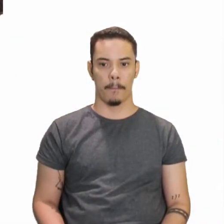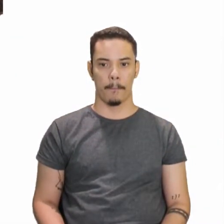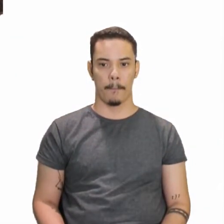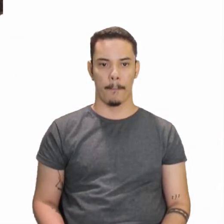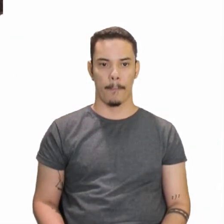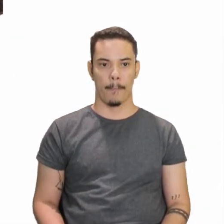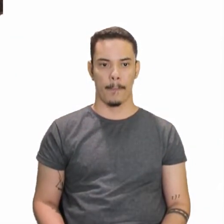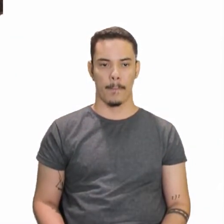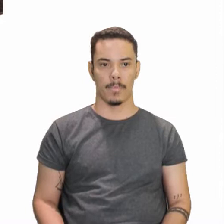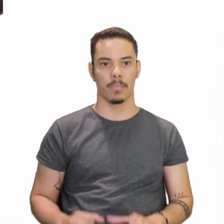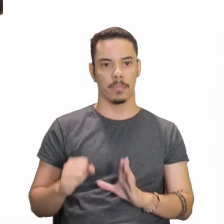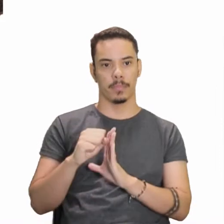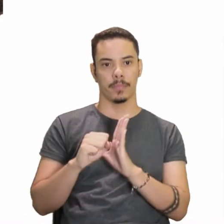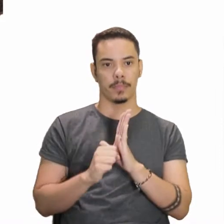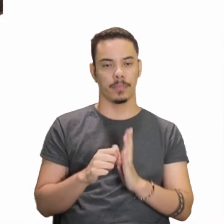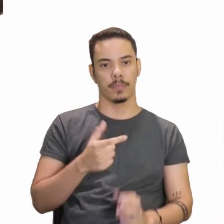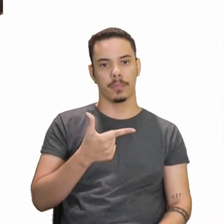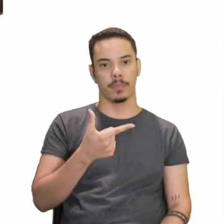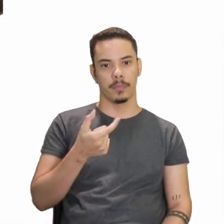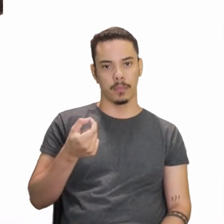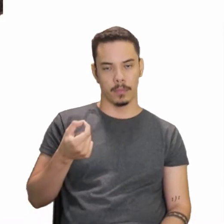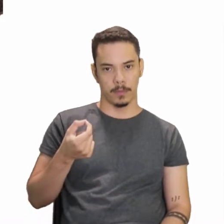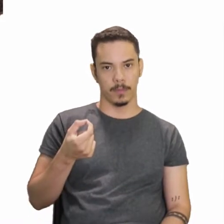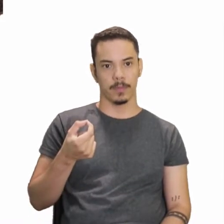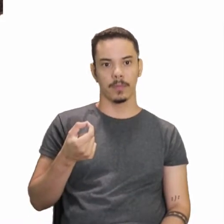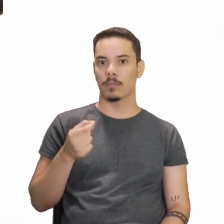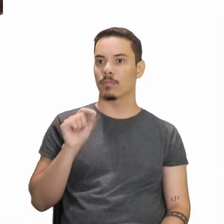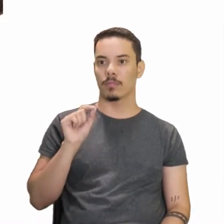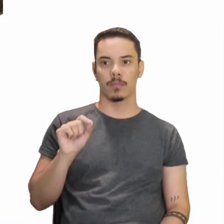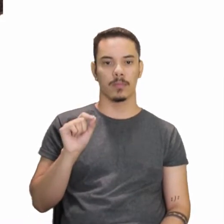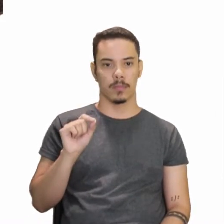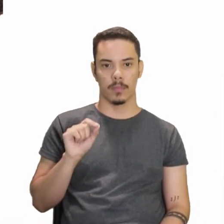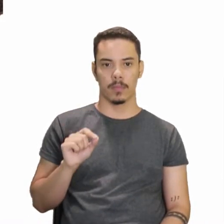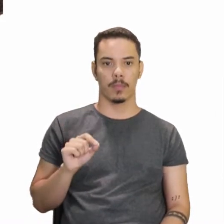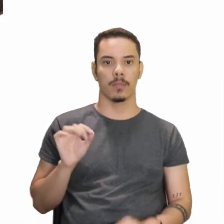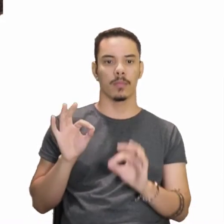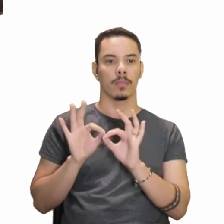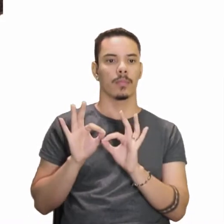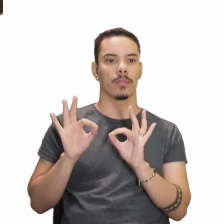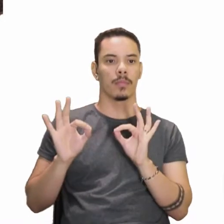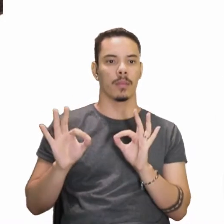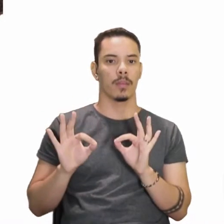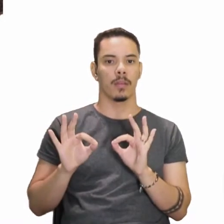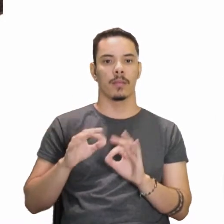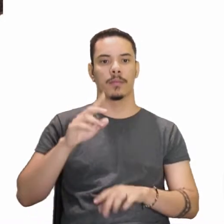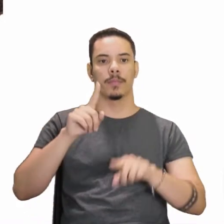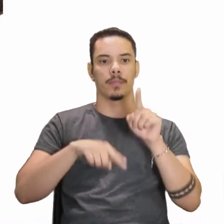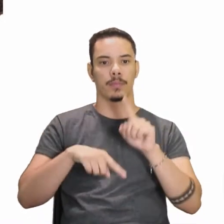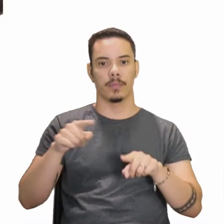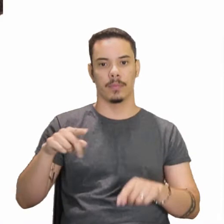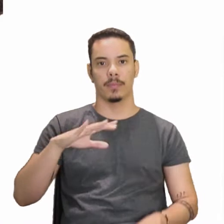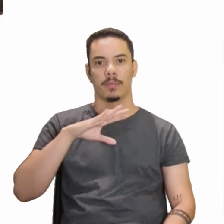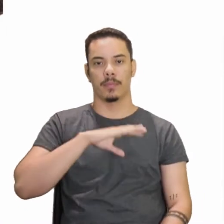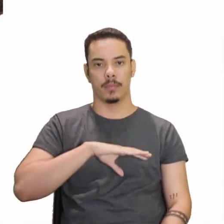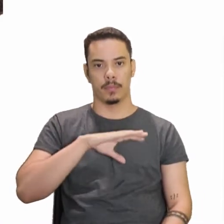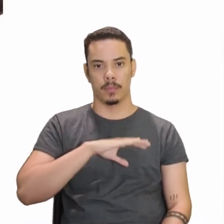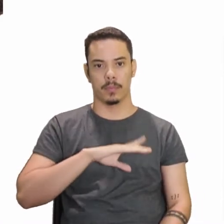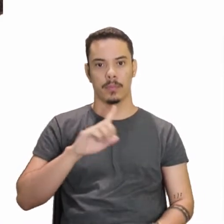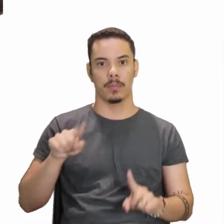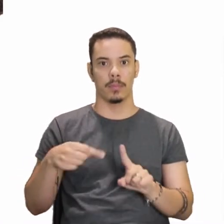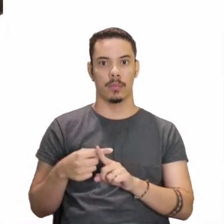Moçada, olha lá, no século XX, o que nós vamos ter? A distância entre as variantes portuguesa